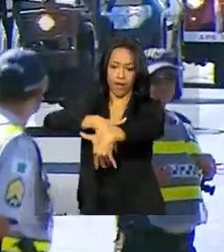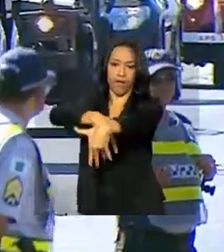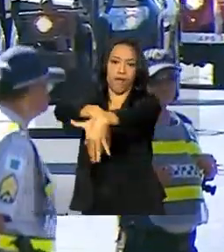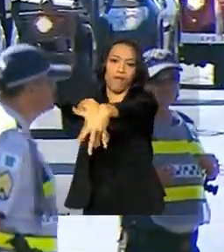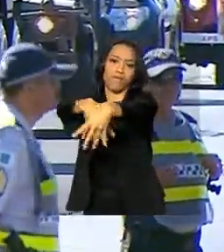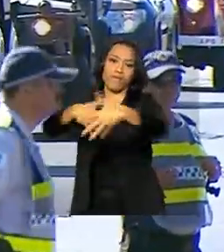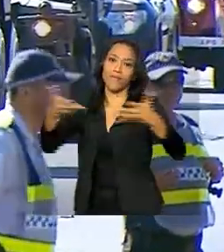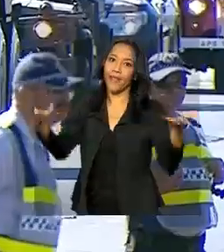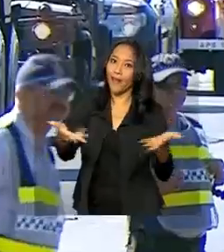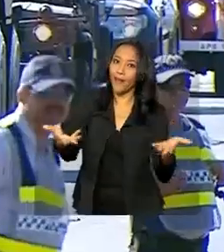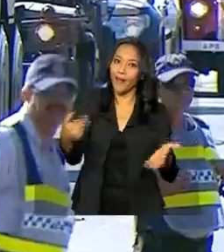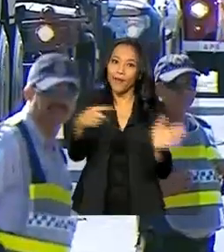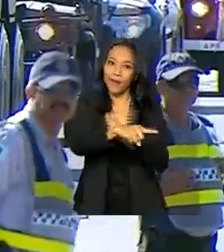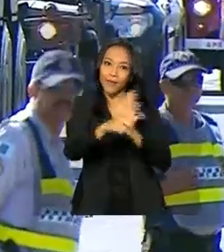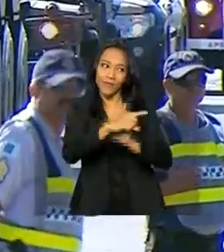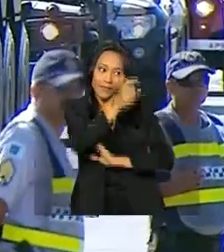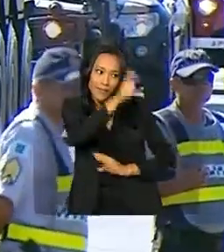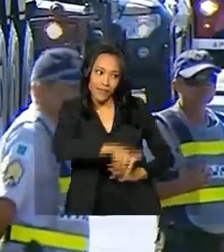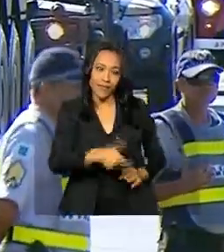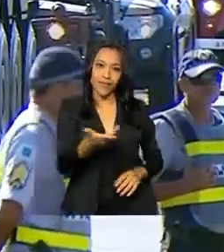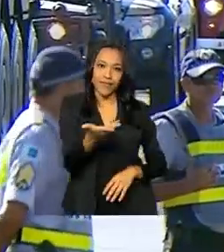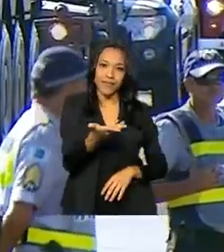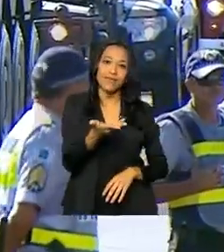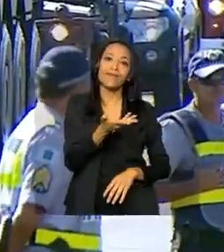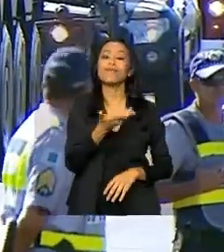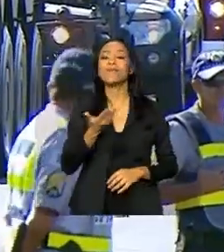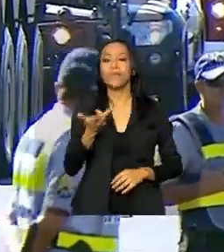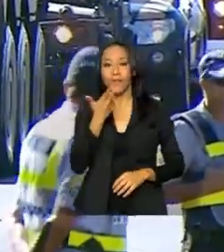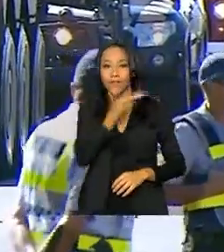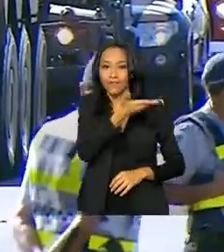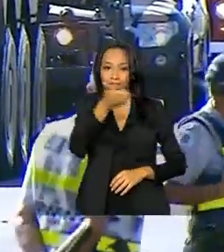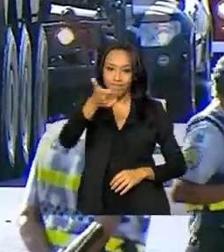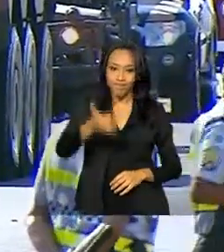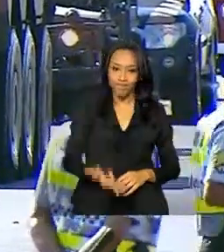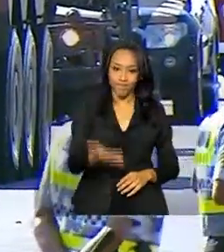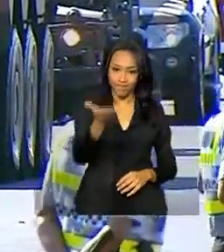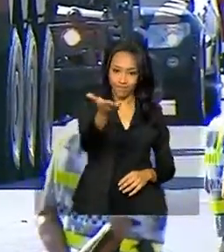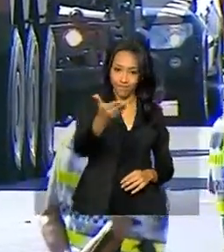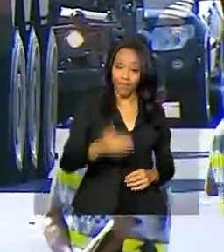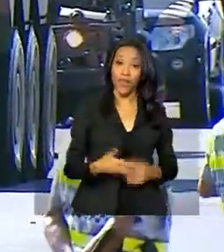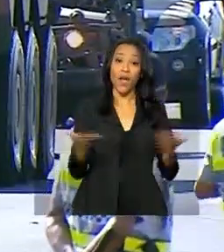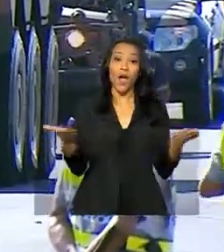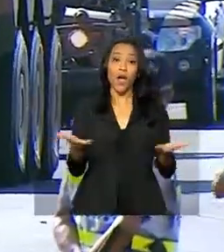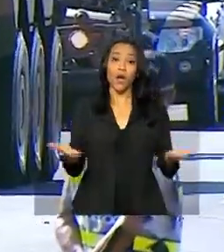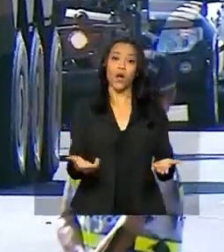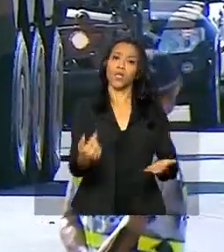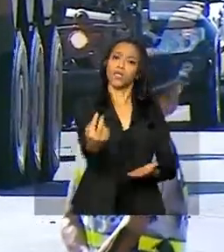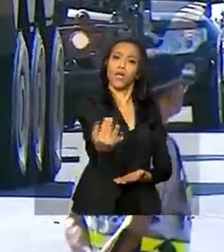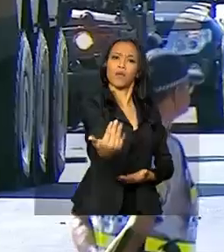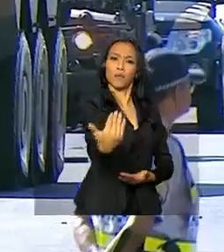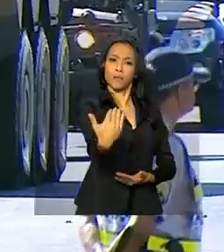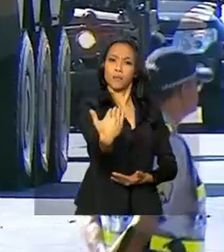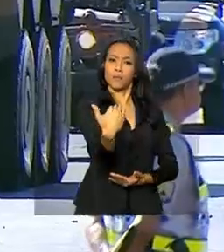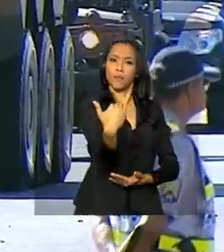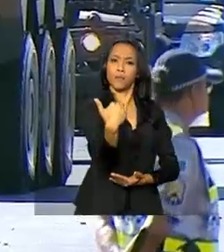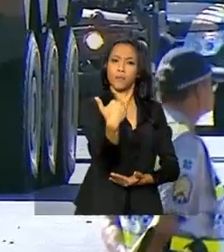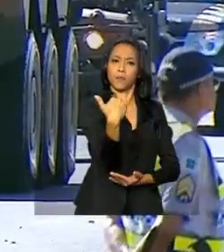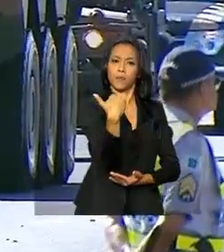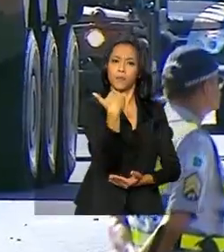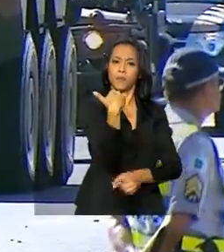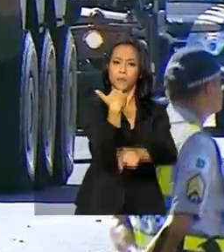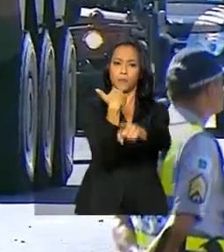Demuth, agora é um momento importante, né? Agora aproxima-se do palanque presidencial